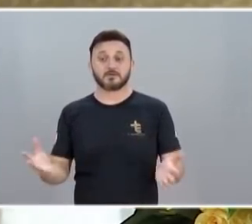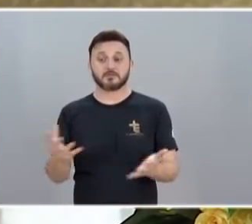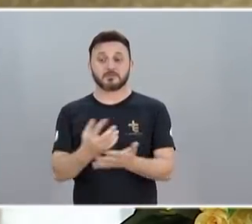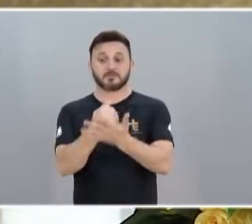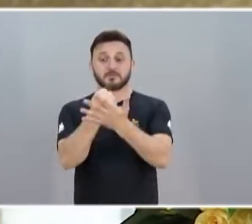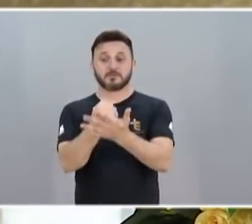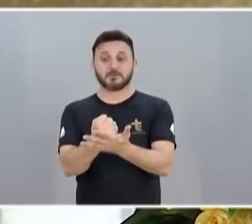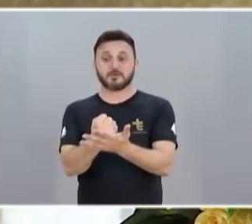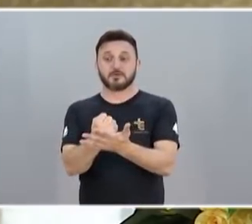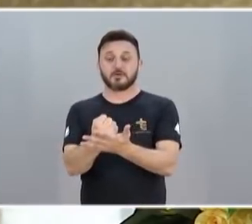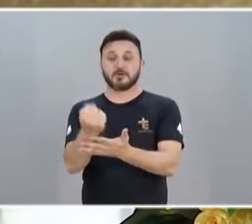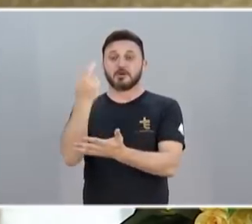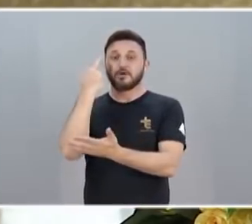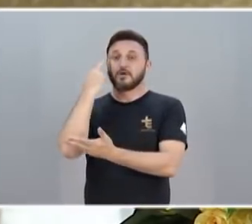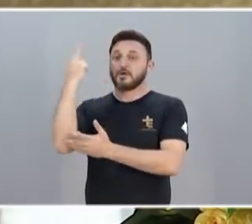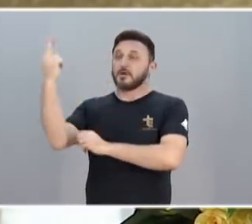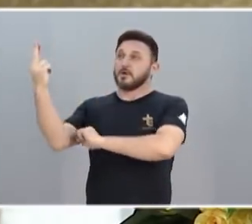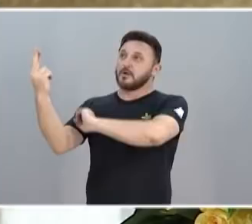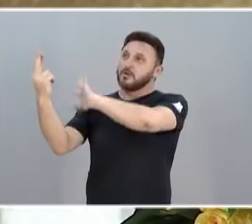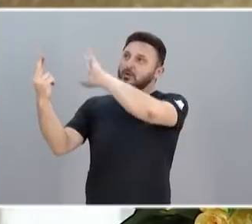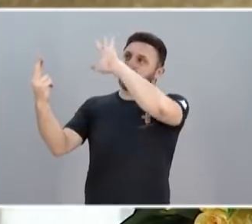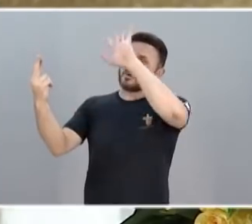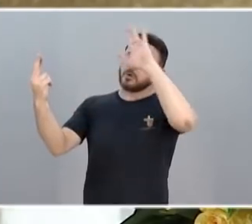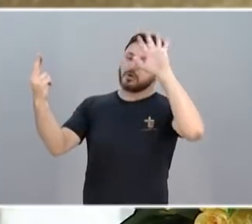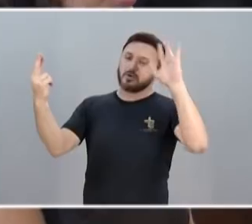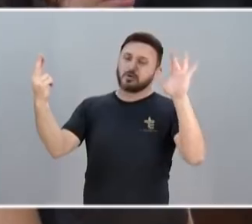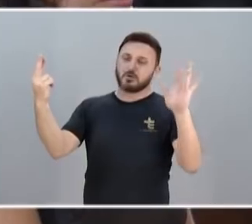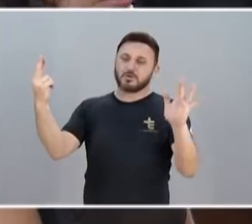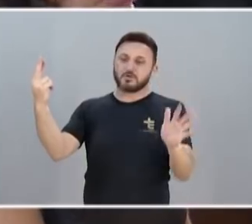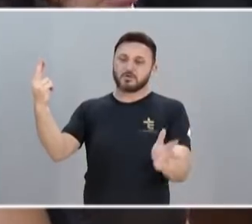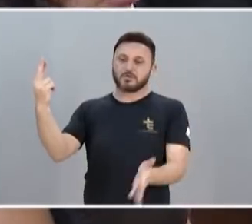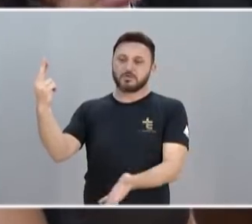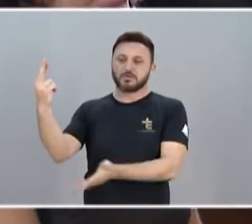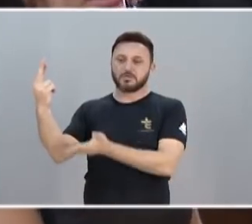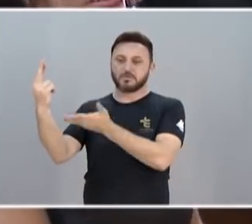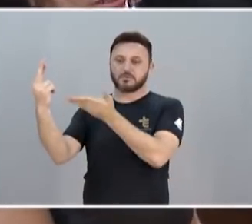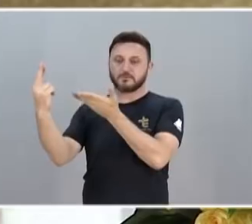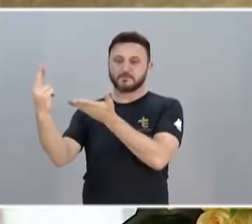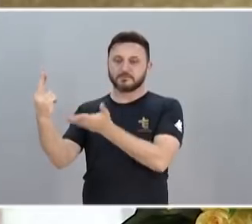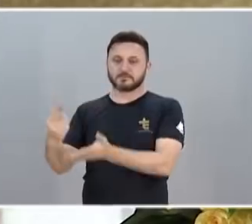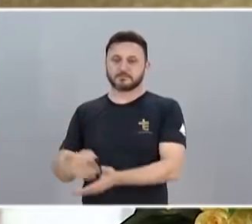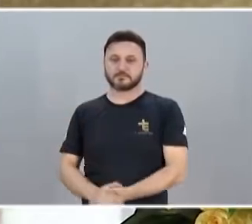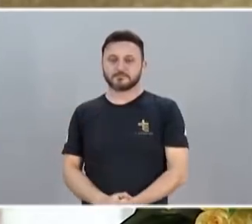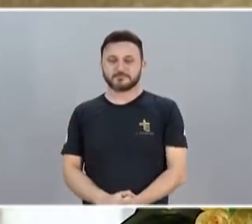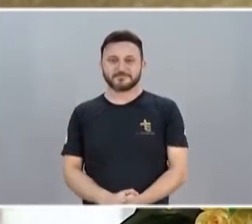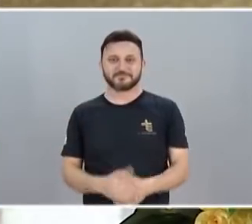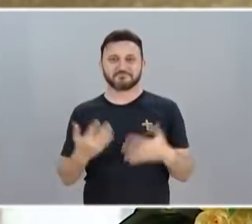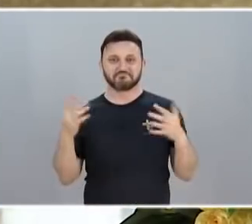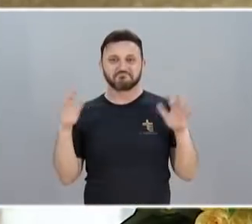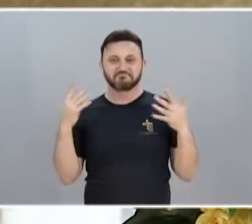Palavra da salvação. Glória a vós, Senhor.